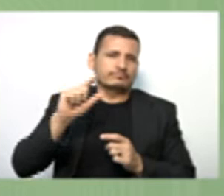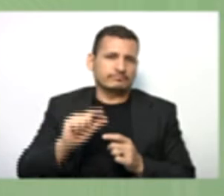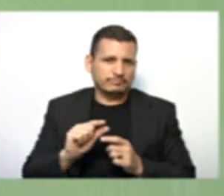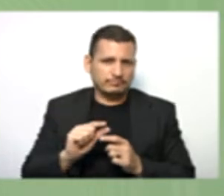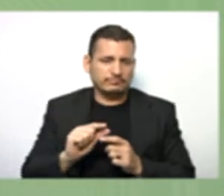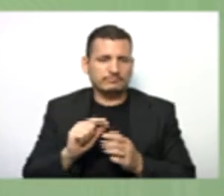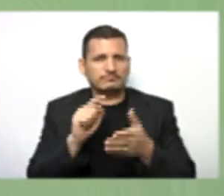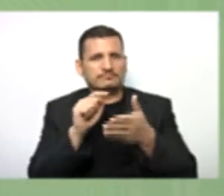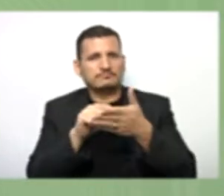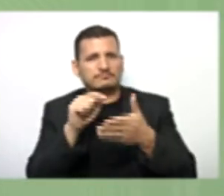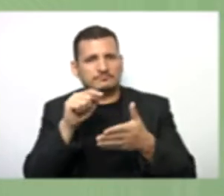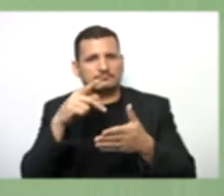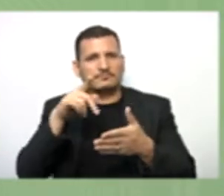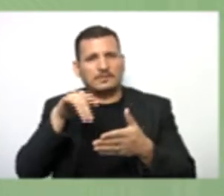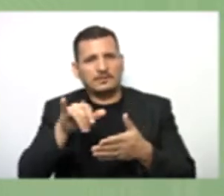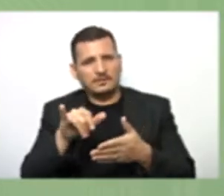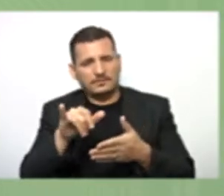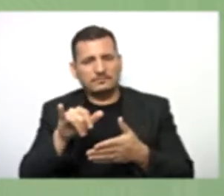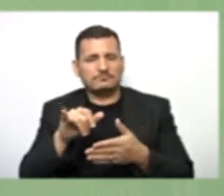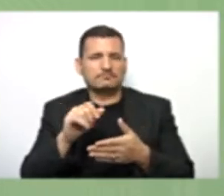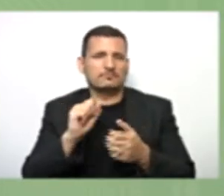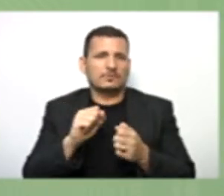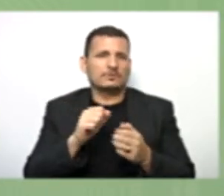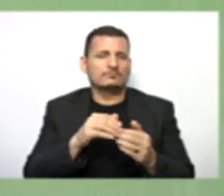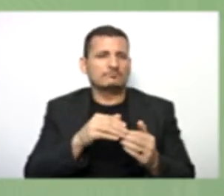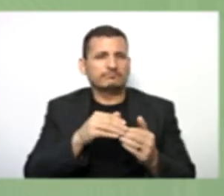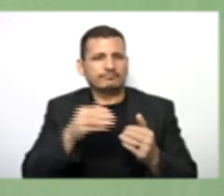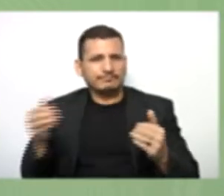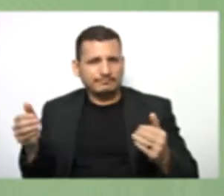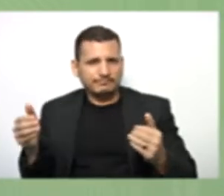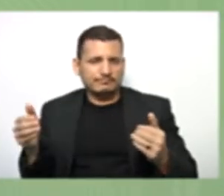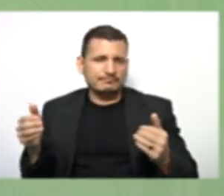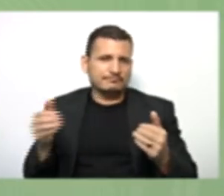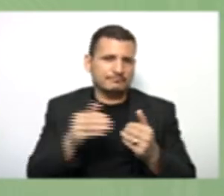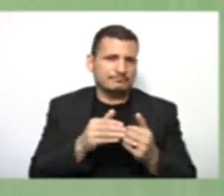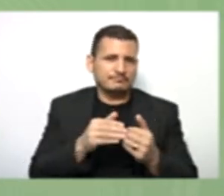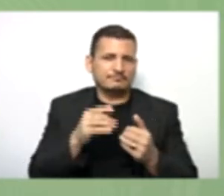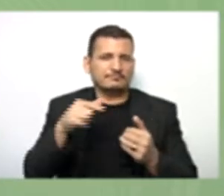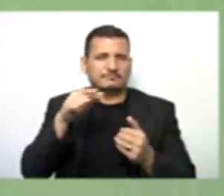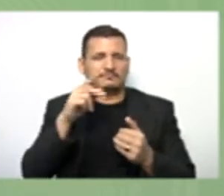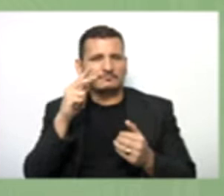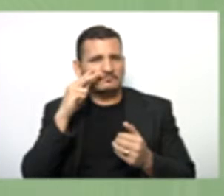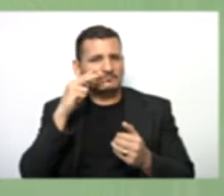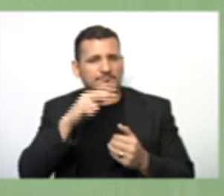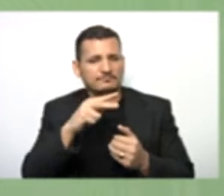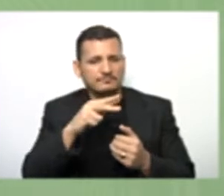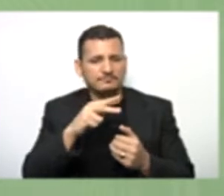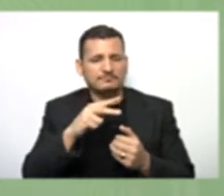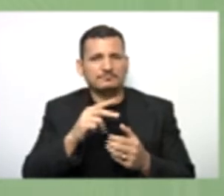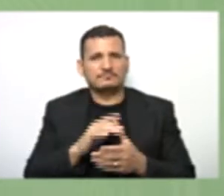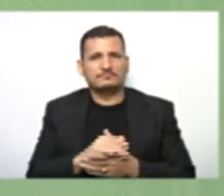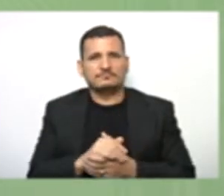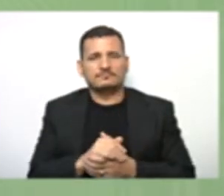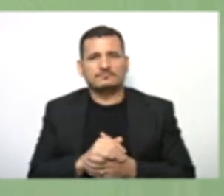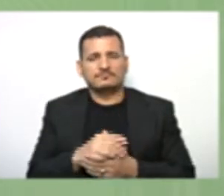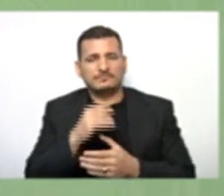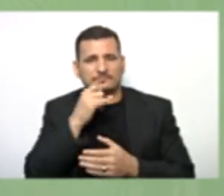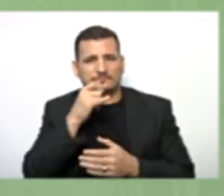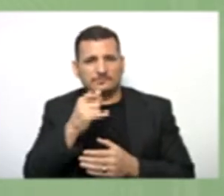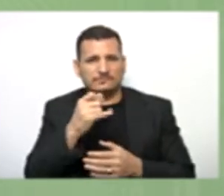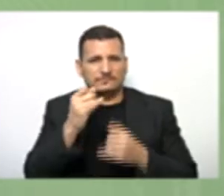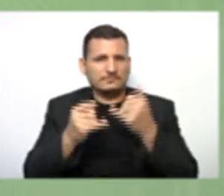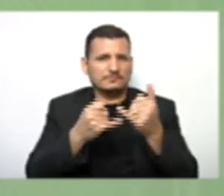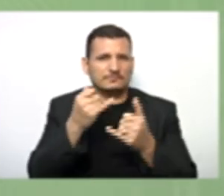play, pause, pode fazer, avançar, retroceder. Você está vendo ali. Se fosse o